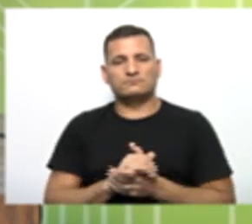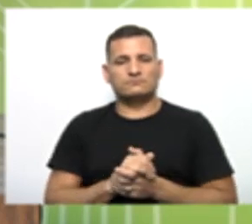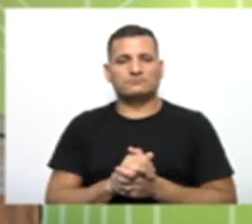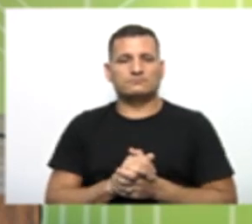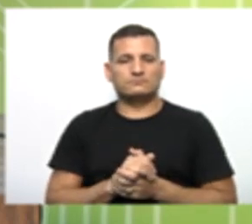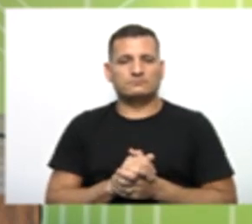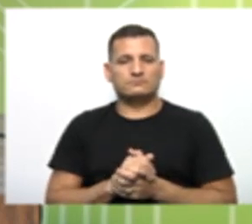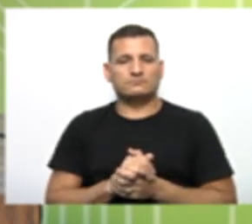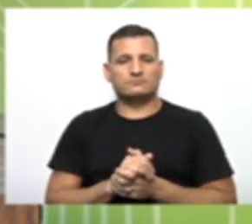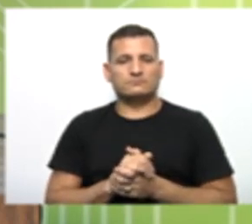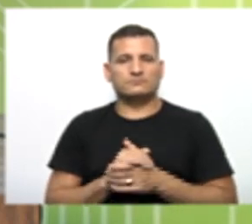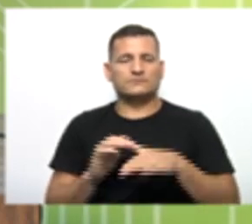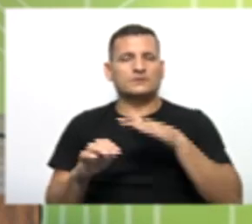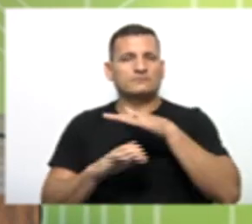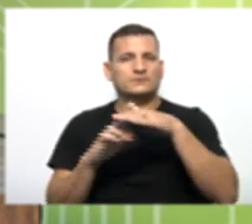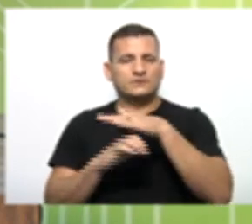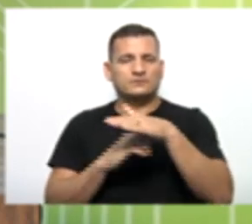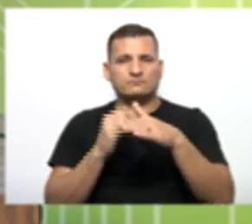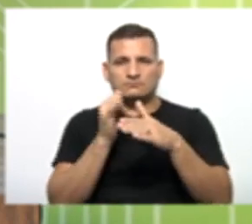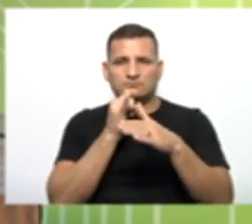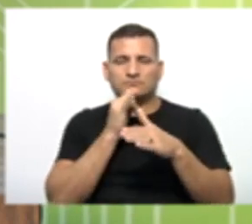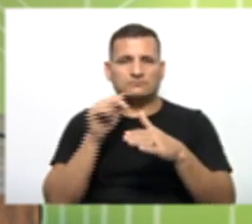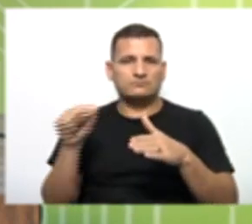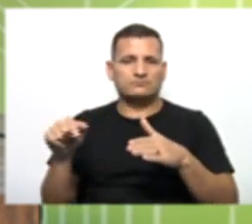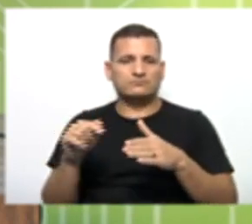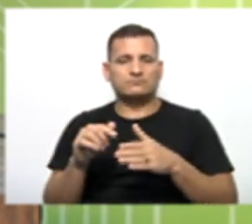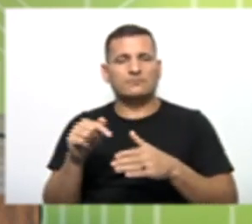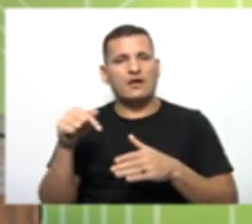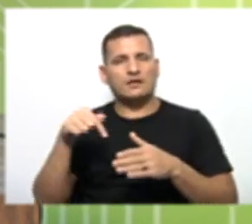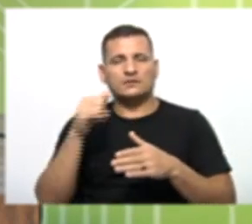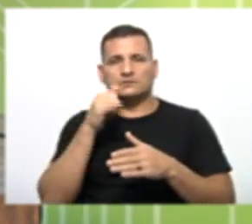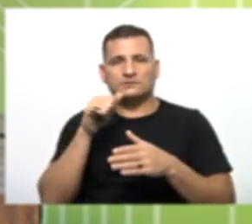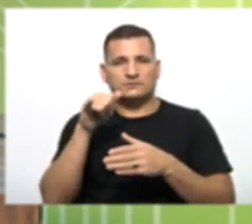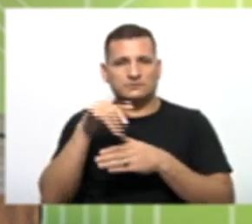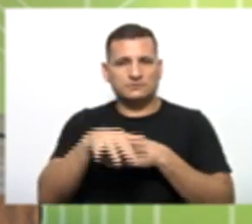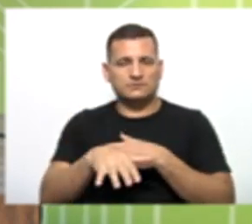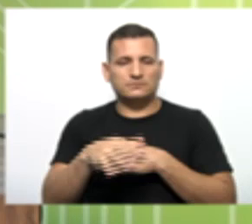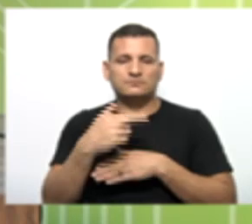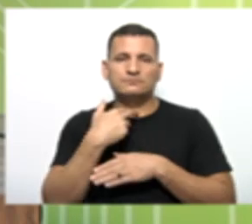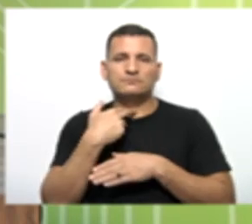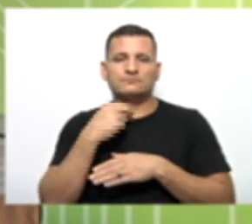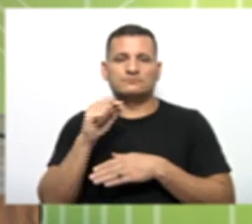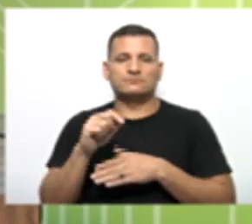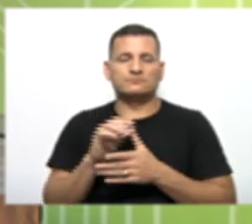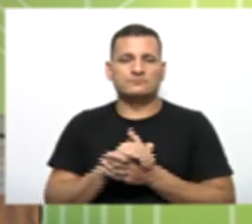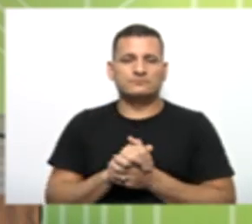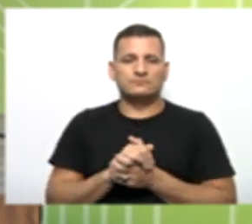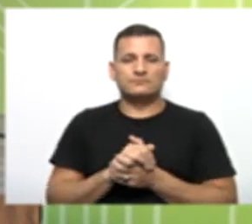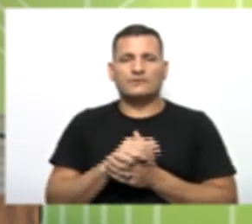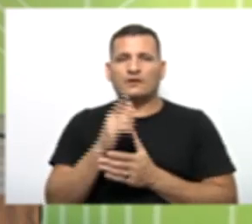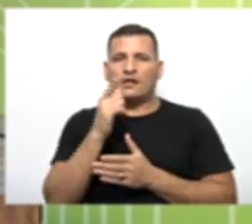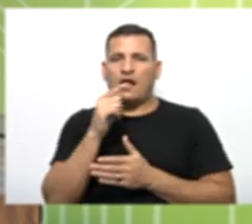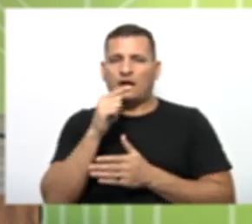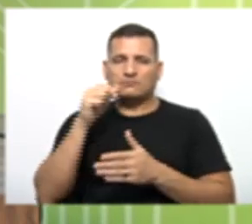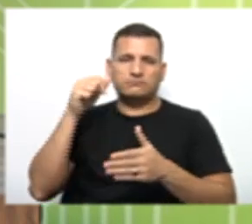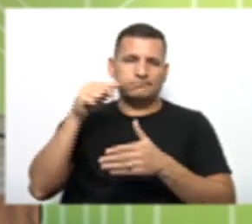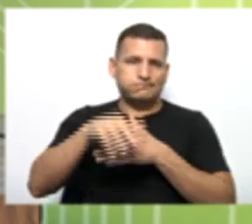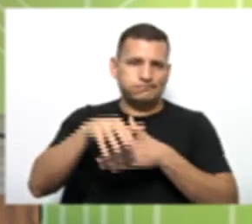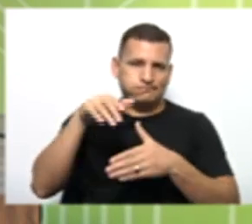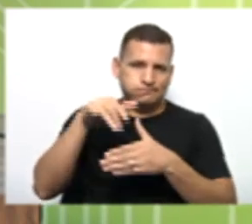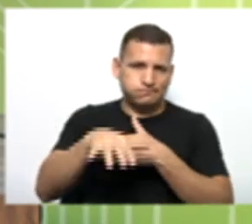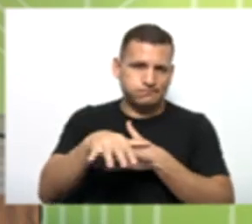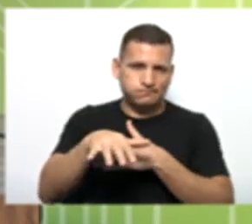por exemplo, na usina aqui, começar a jogar um fluxo de água maior do que o